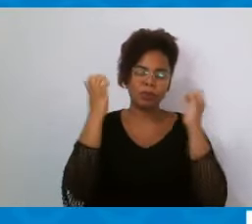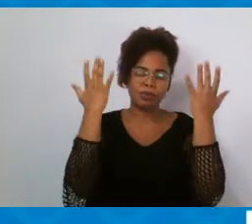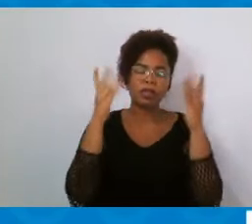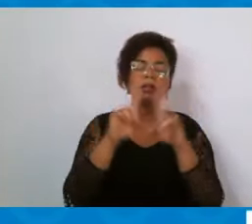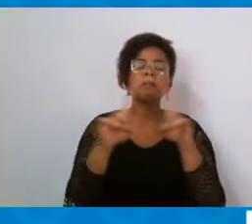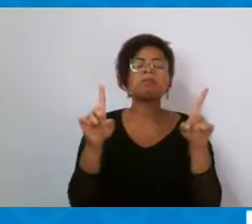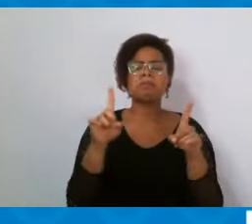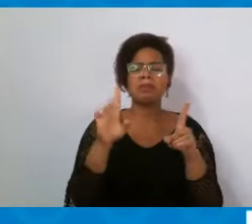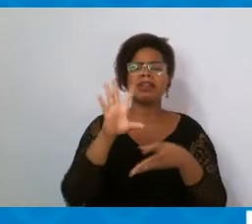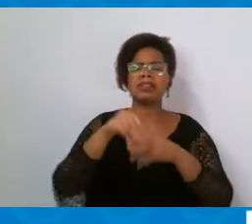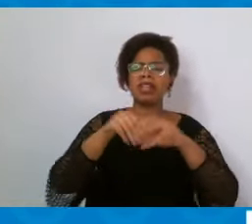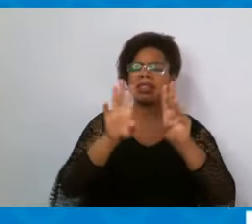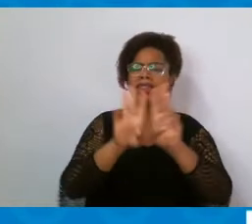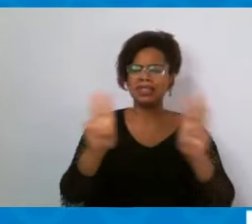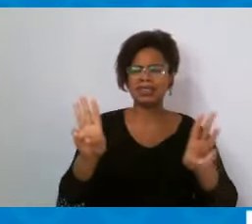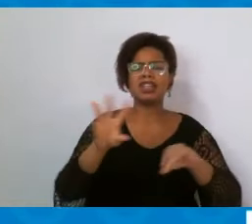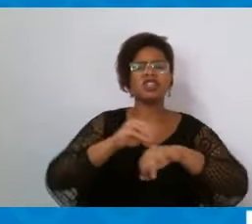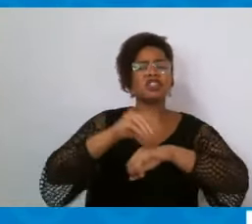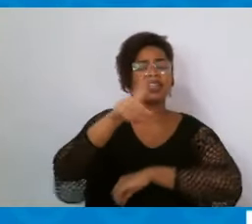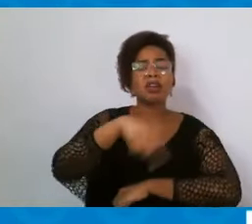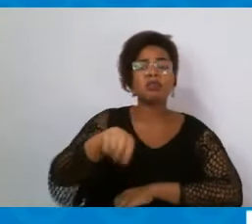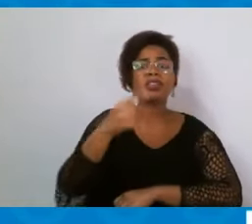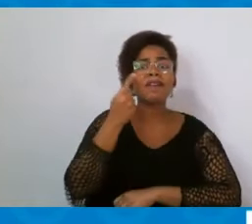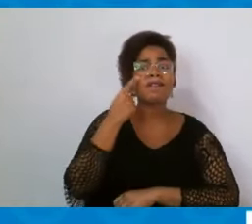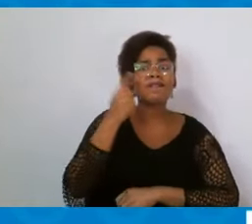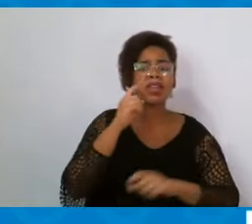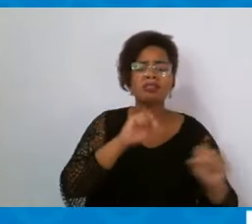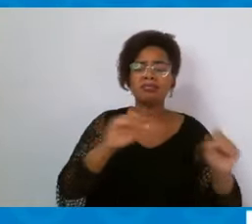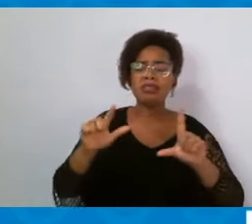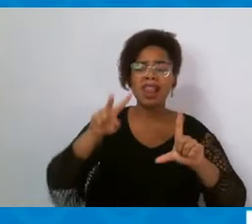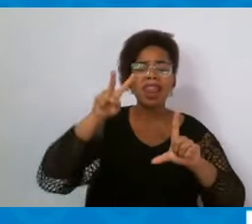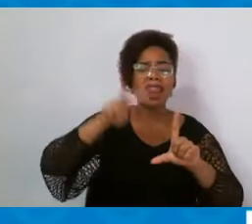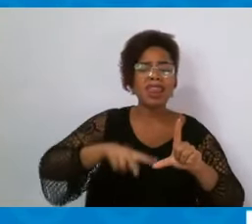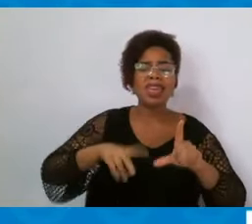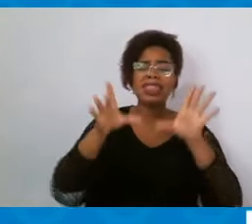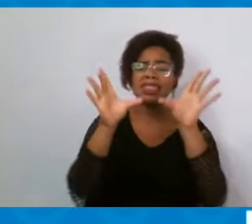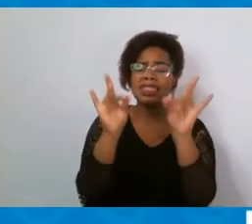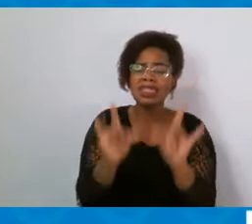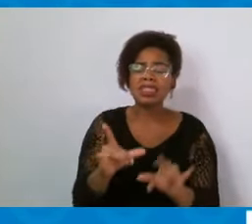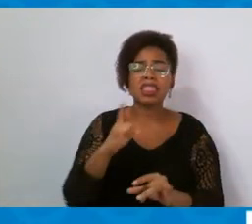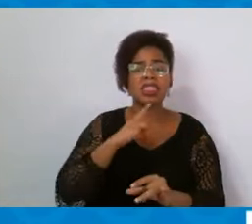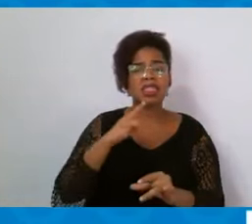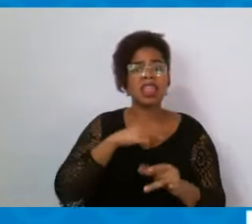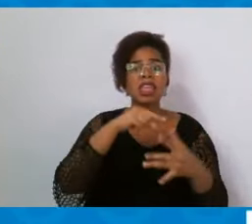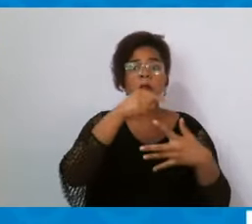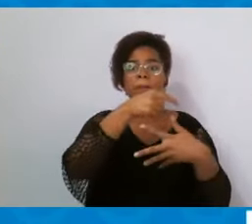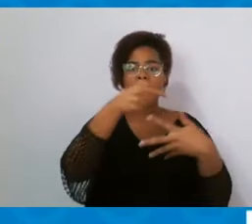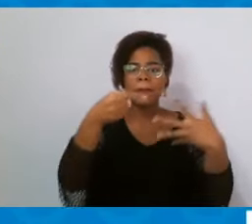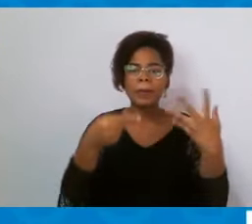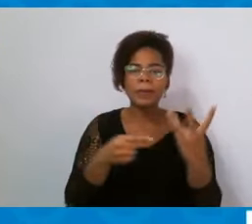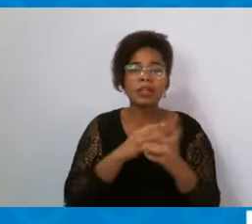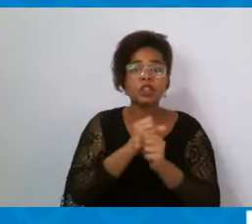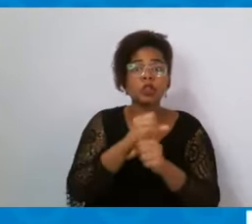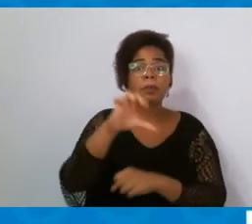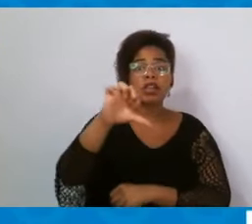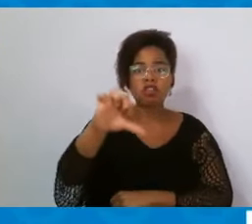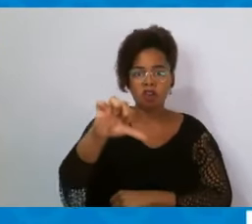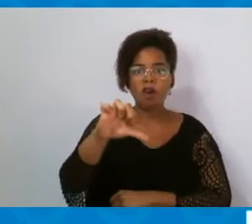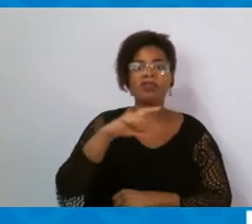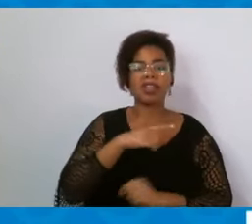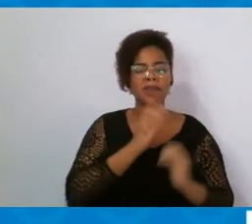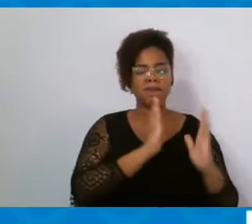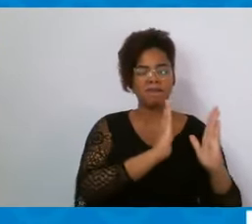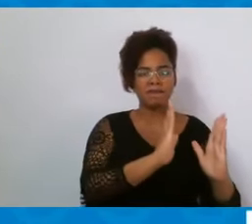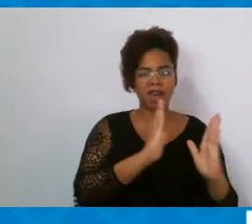muitos detalhes. E aí é uma metodologia mesmo, que passa por essas 9 fases, né? A gente tem um ciclo de que a gente chama de quests, né? Tem